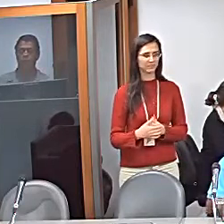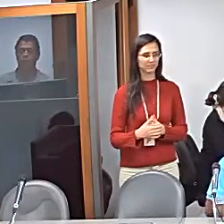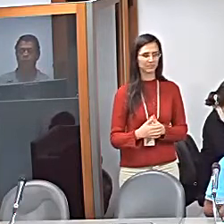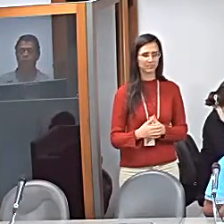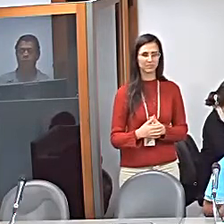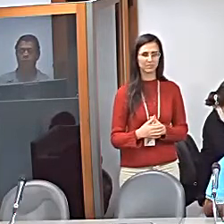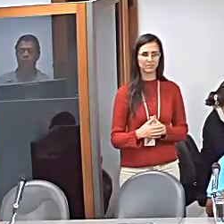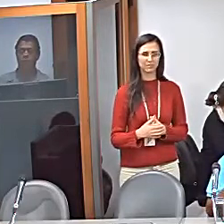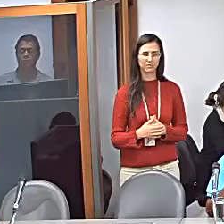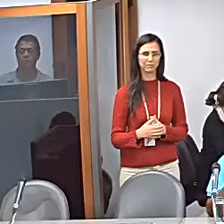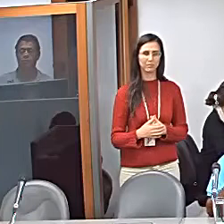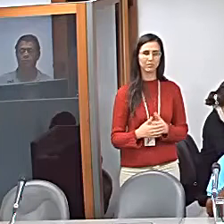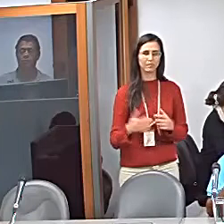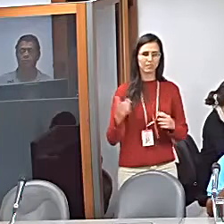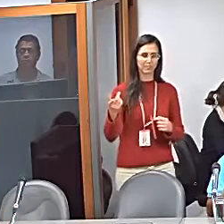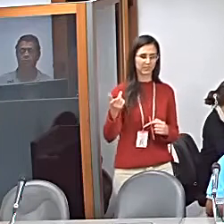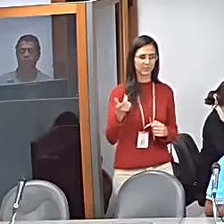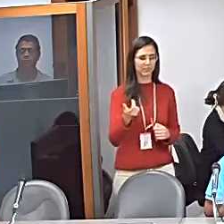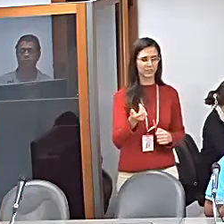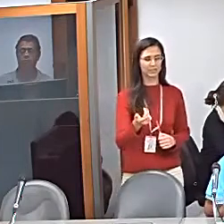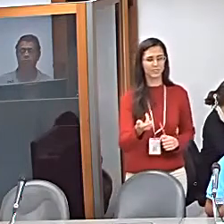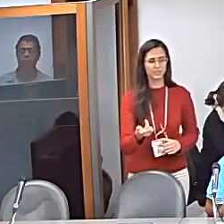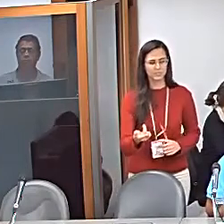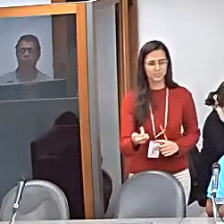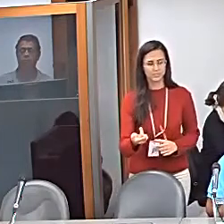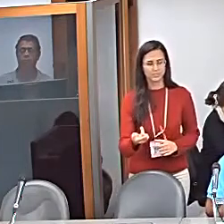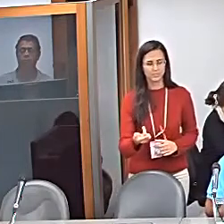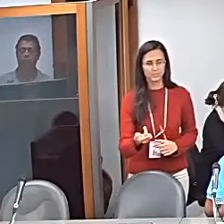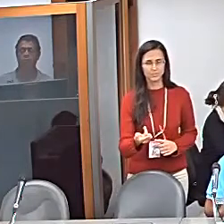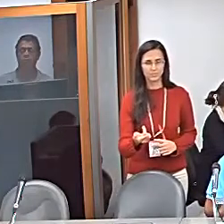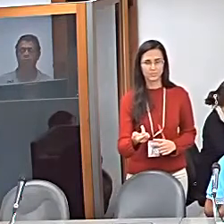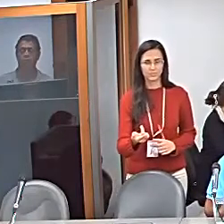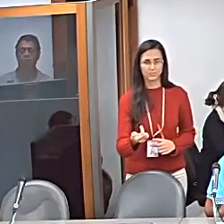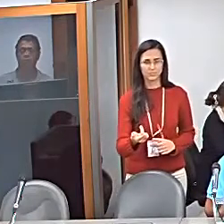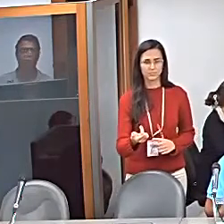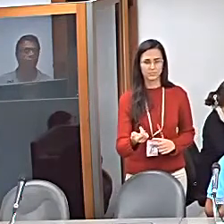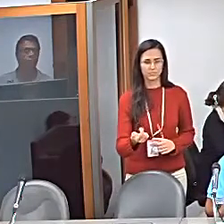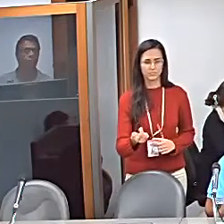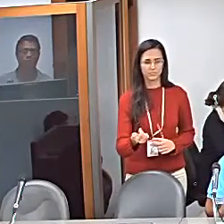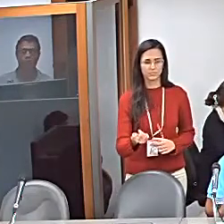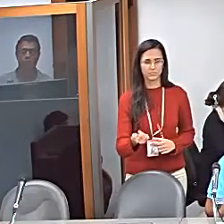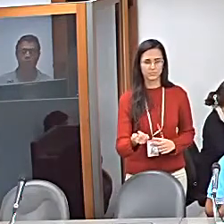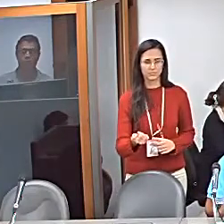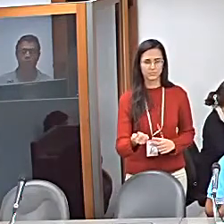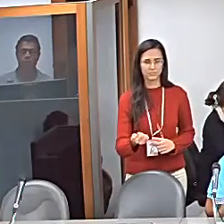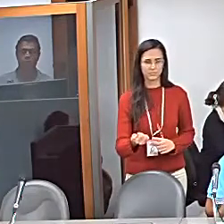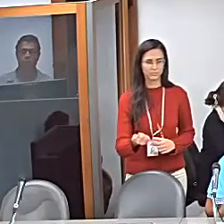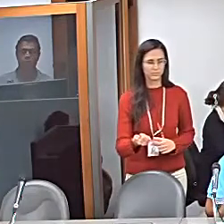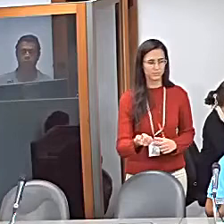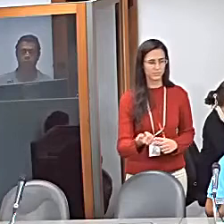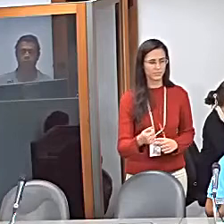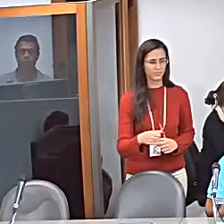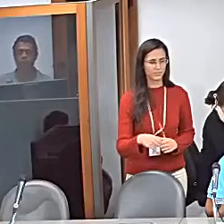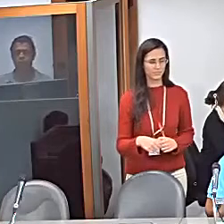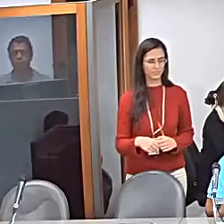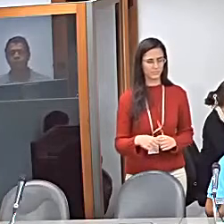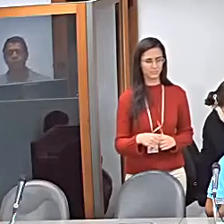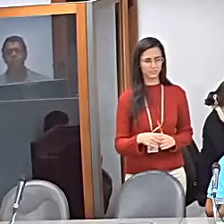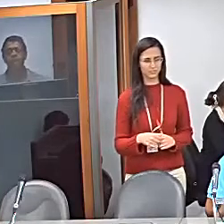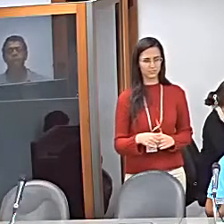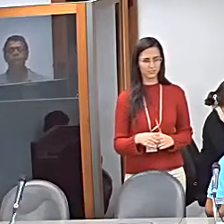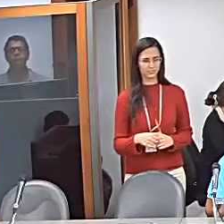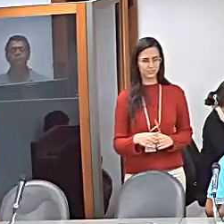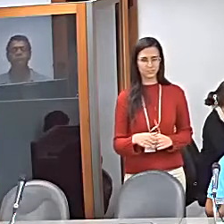trabalhos. A Gleice poderia perguntar ao Samuel se ele assim o deseja. Gleice, perguntar ao Samuel.